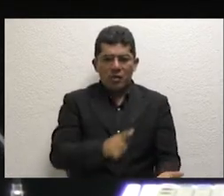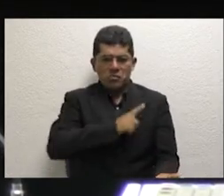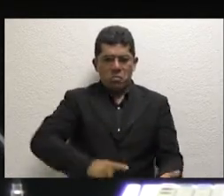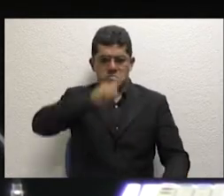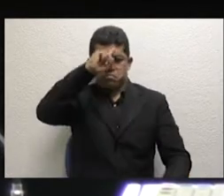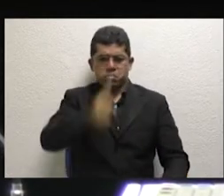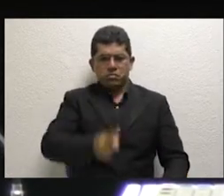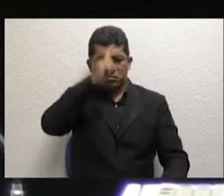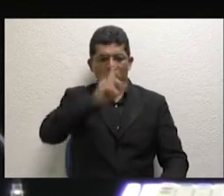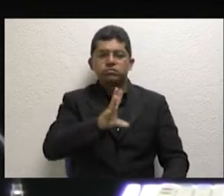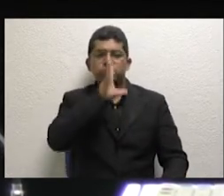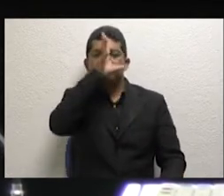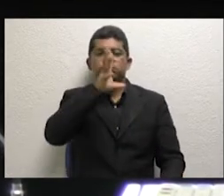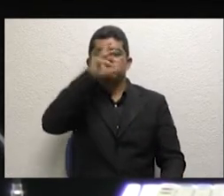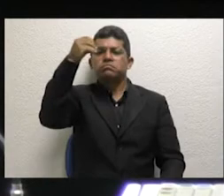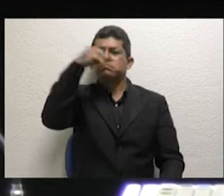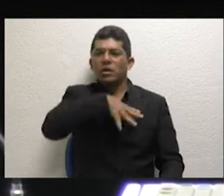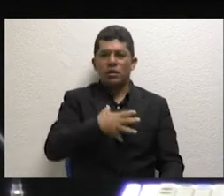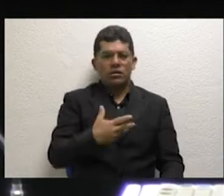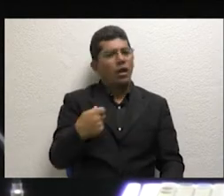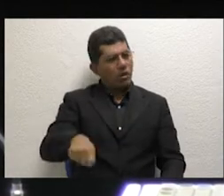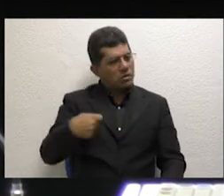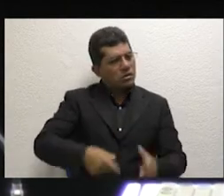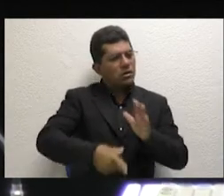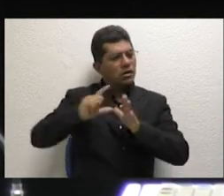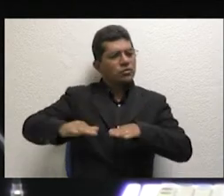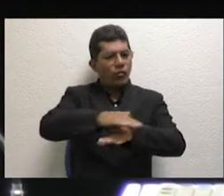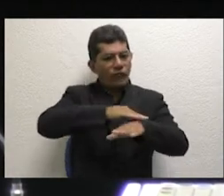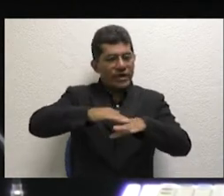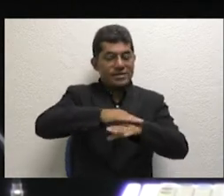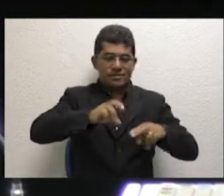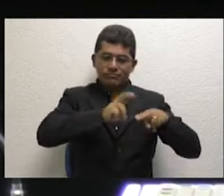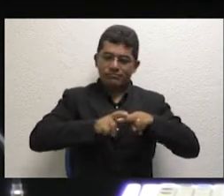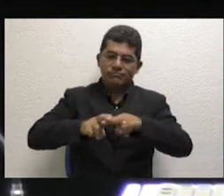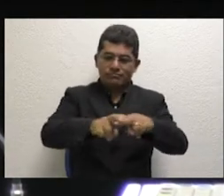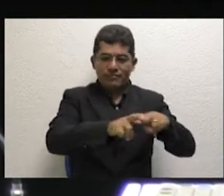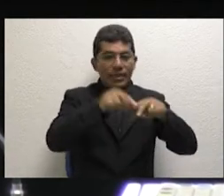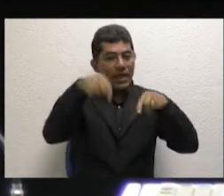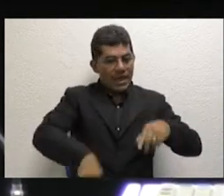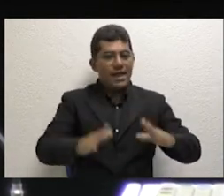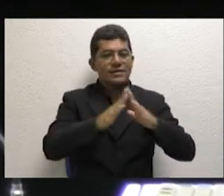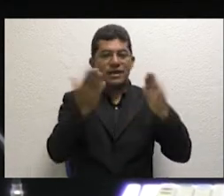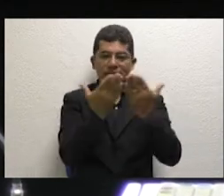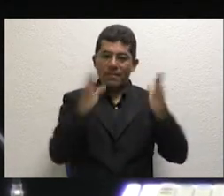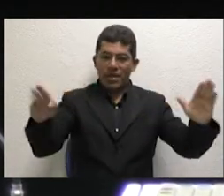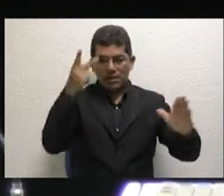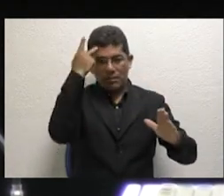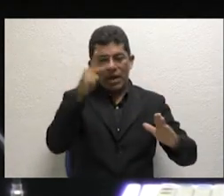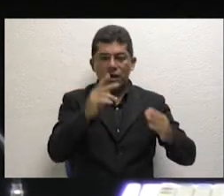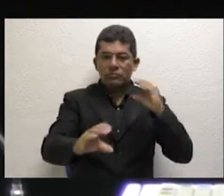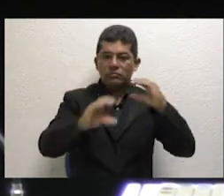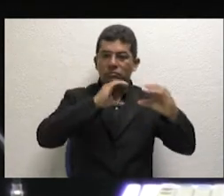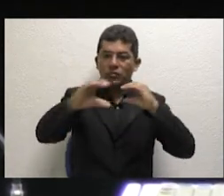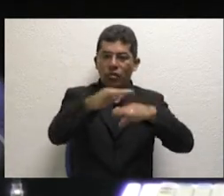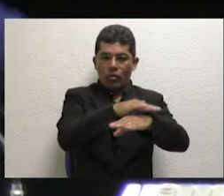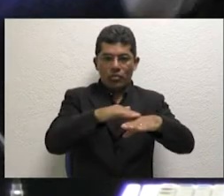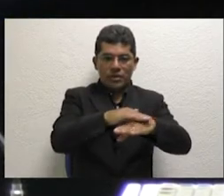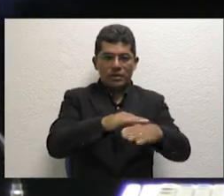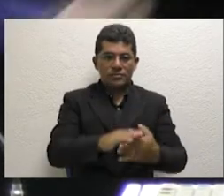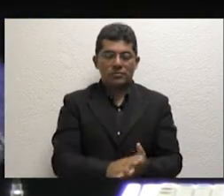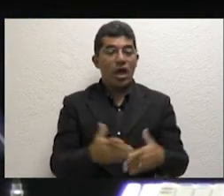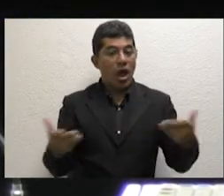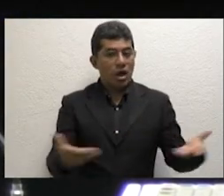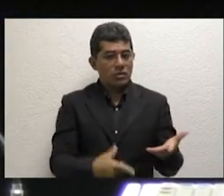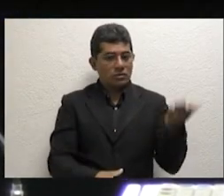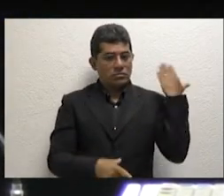marra não dá para governar sem conversar tem que estar para conversar e essa casa está aqui para intermediar agora